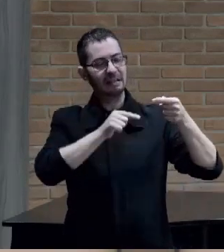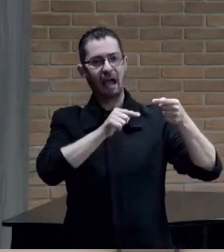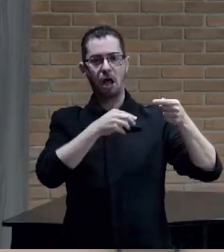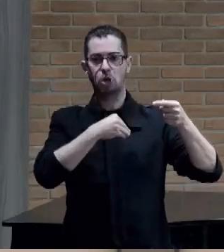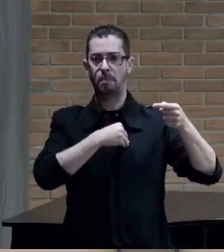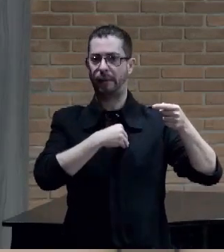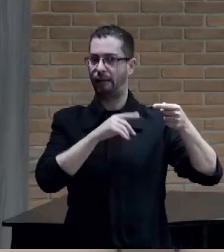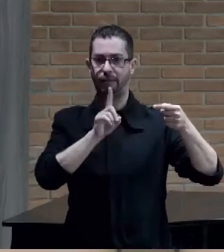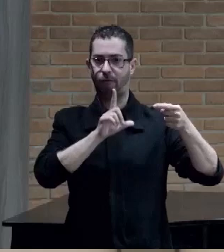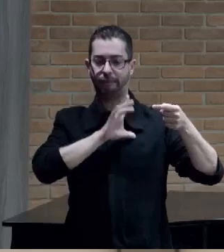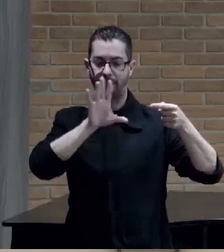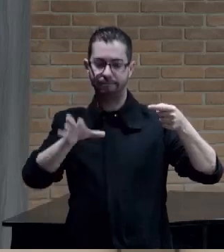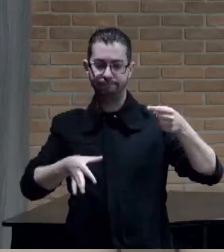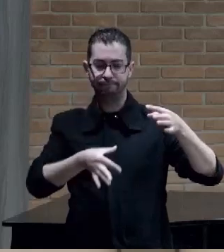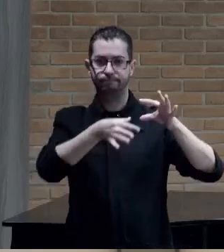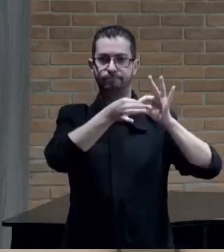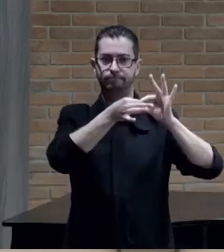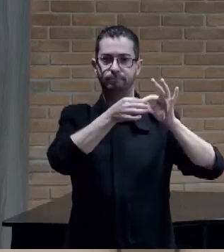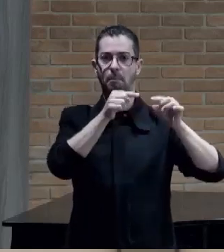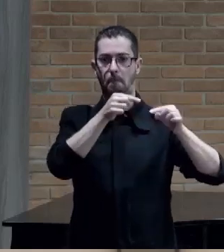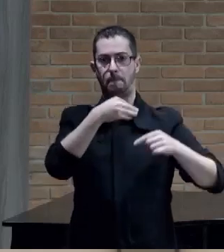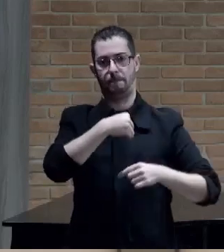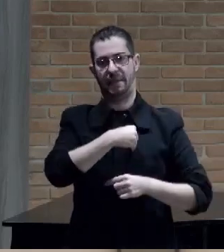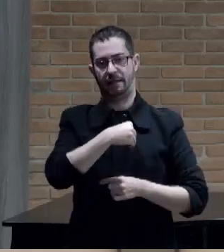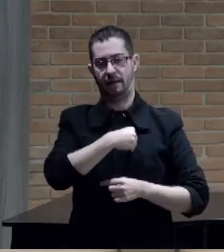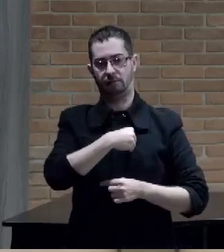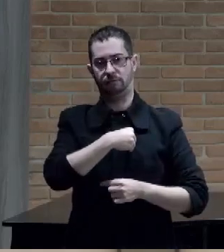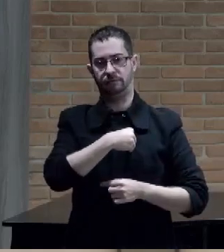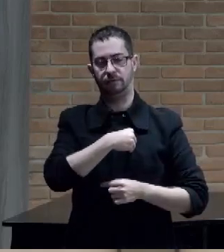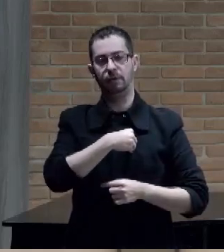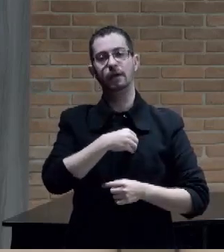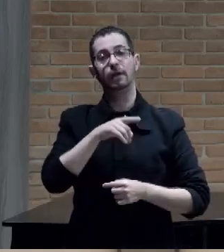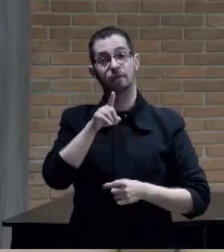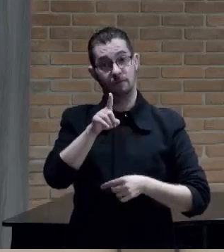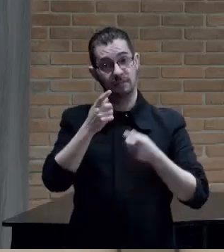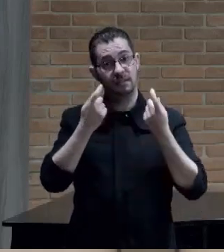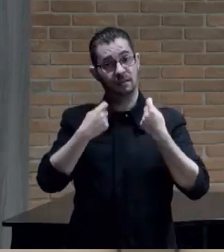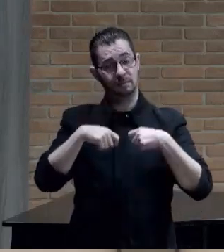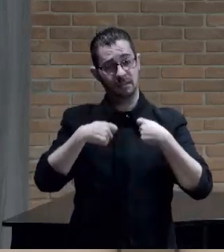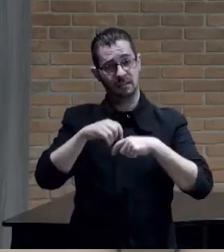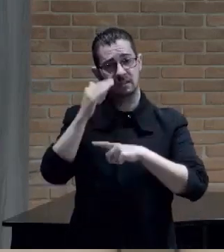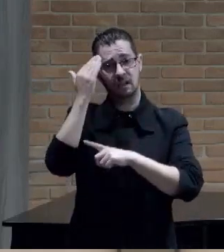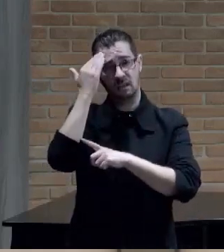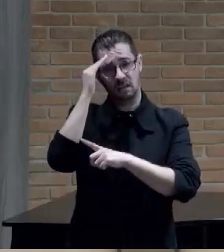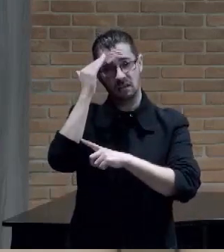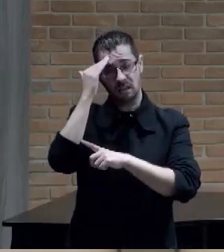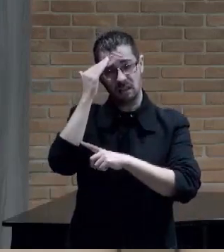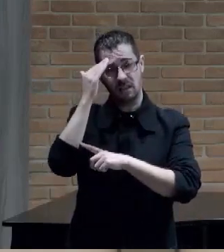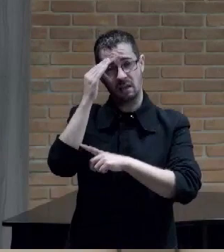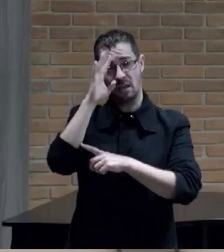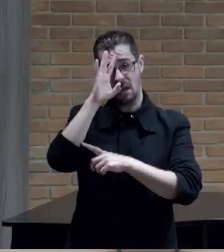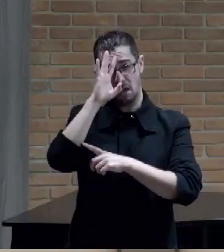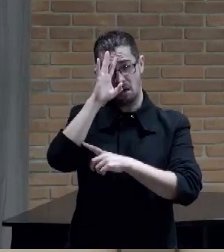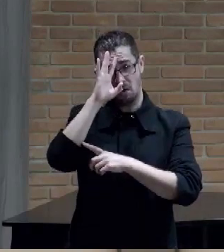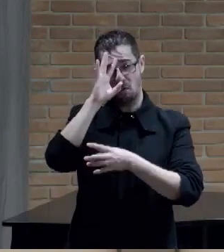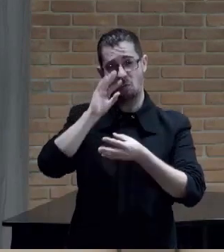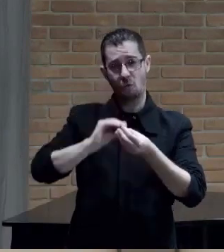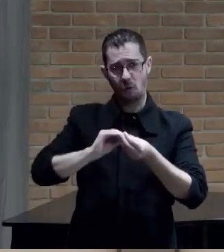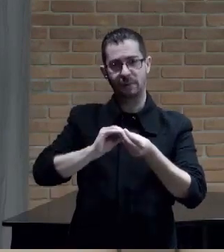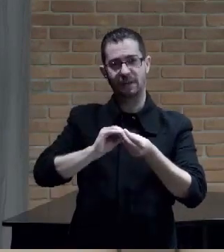Não tem como. E você tem que entender e se reconhecer como